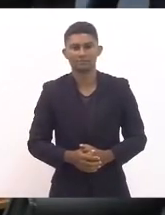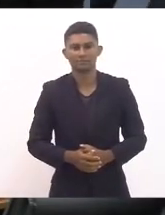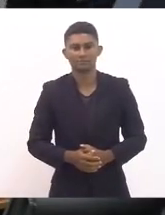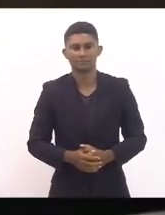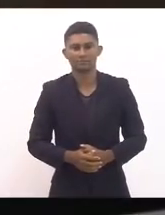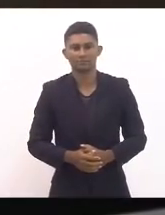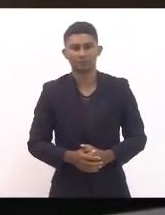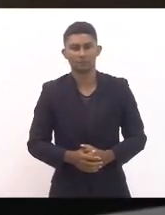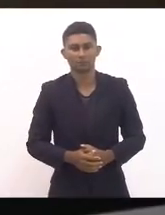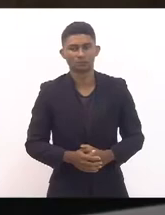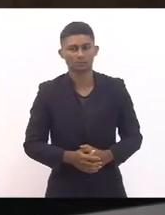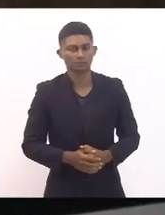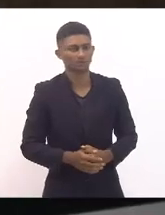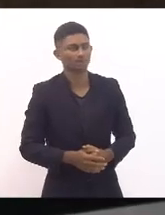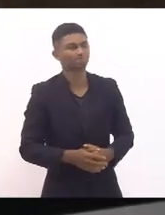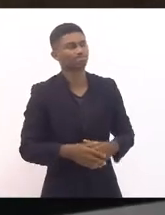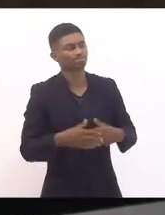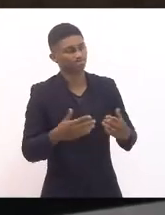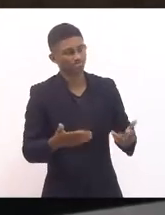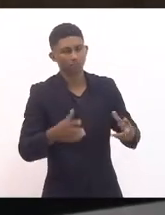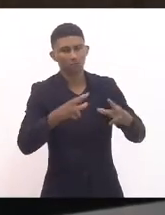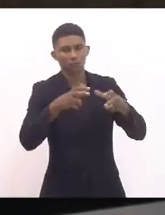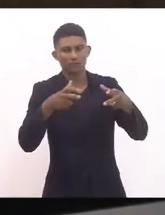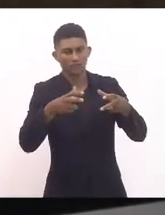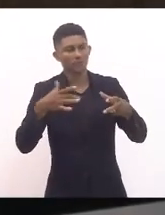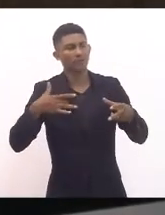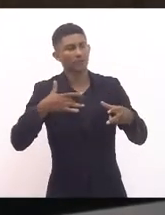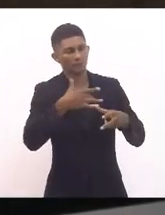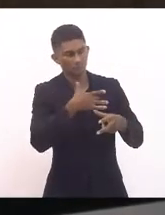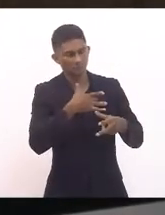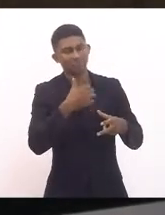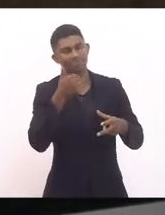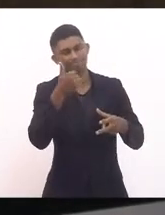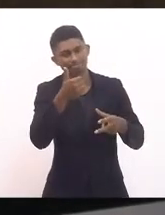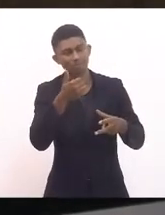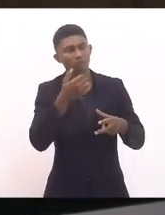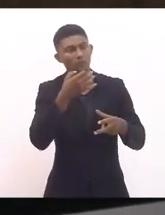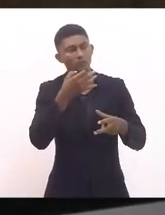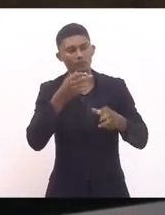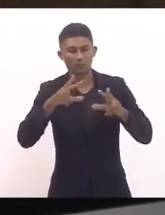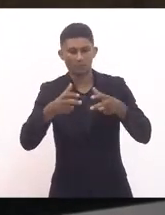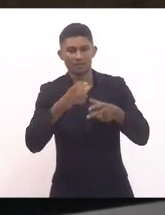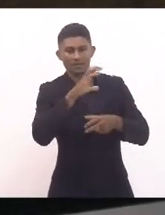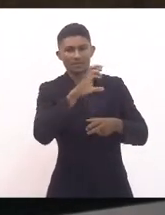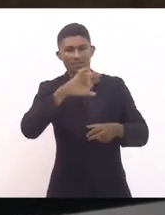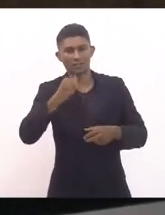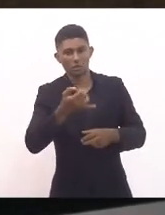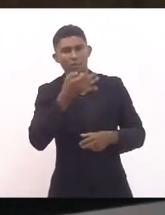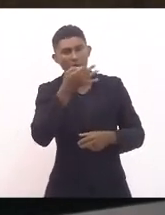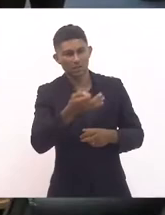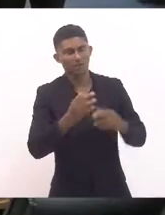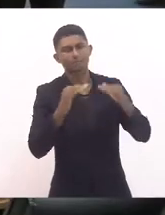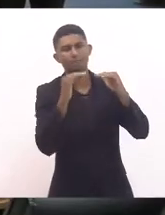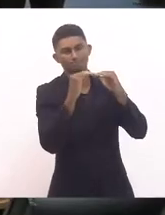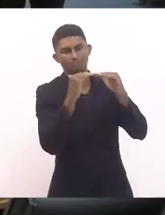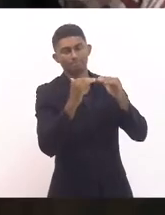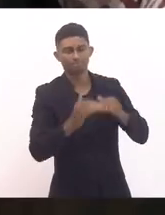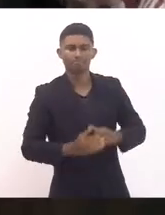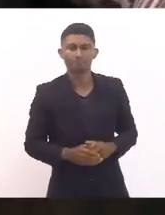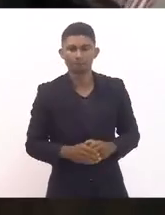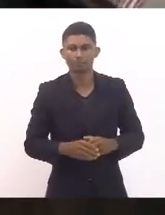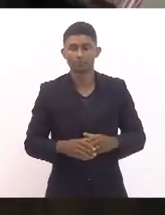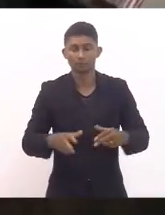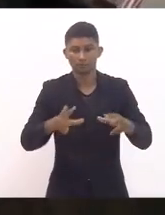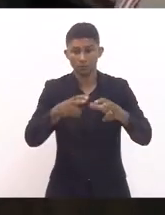Pode. Presidente, a Comissão de Saúde acompanha o parecer da CCJ nos termos do substitutivo. Pela Comissão